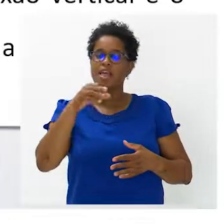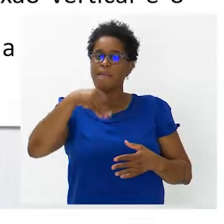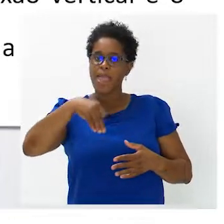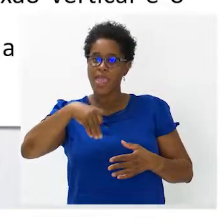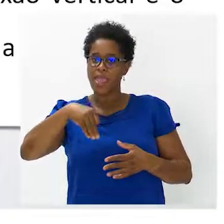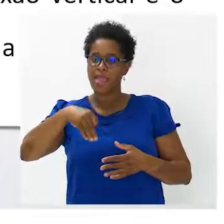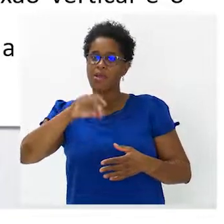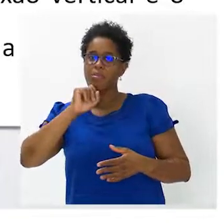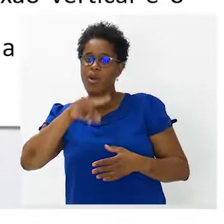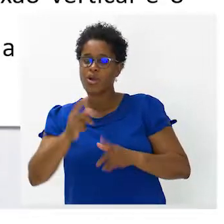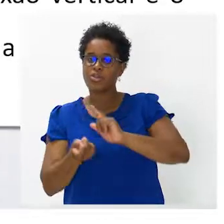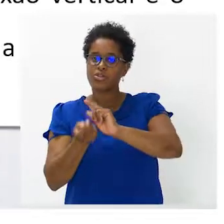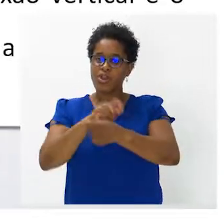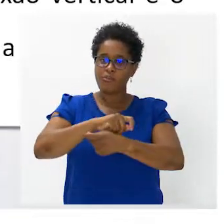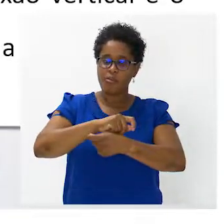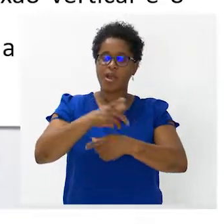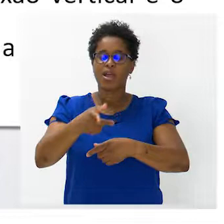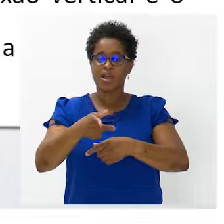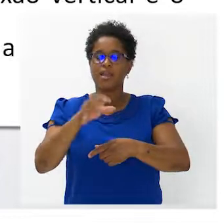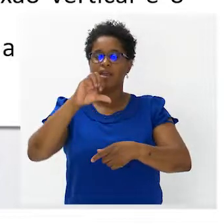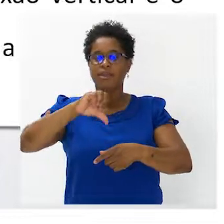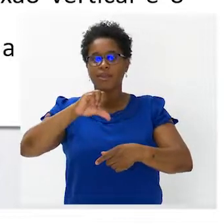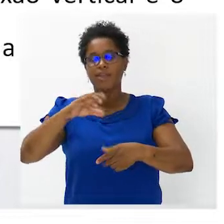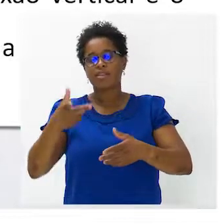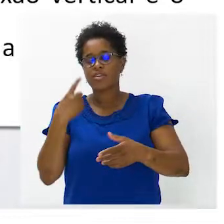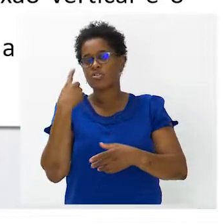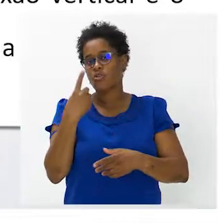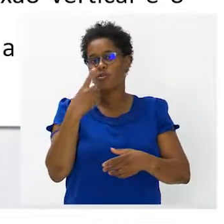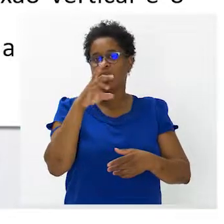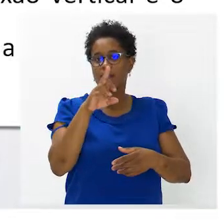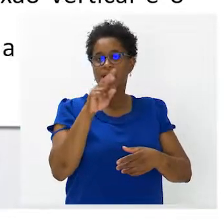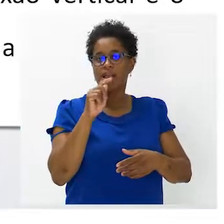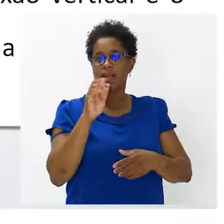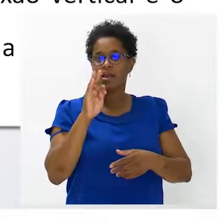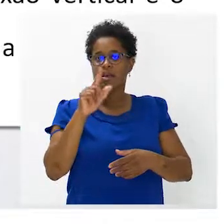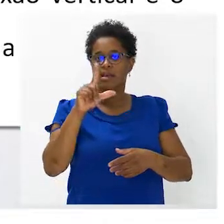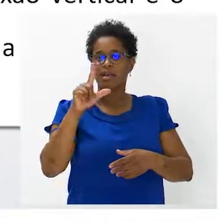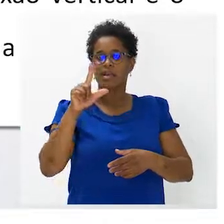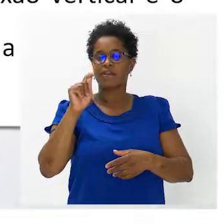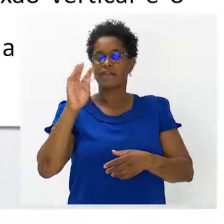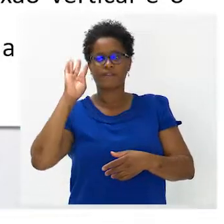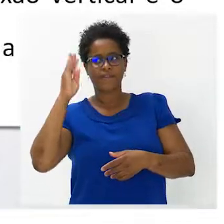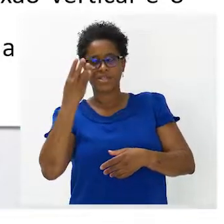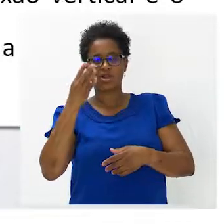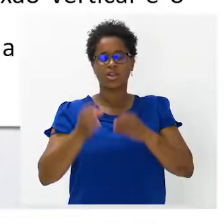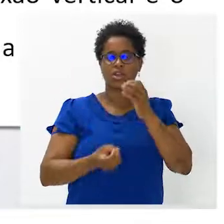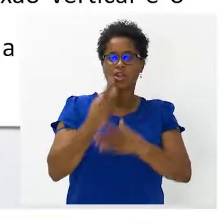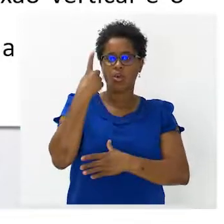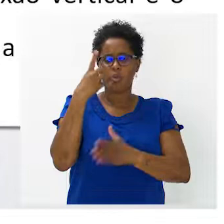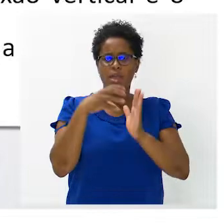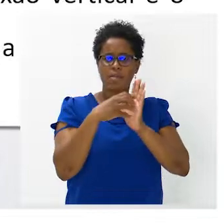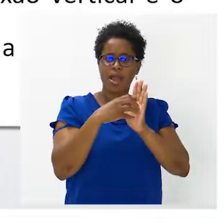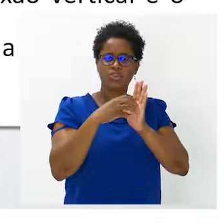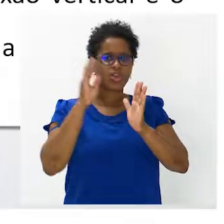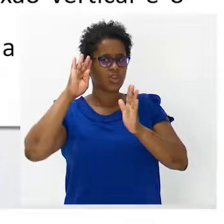P pode transformar-se em Q através de uma reflexão, isto é, criou-se uma